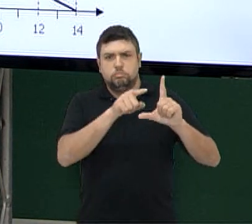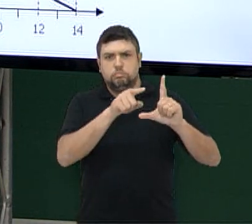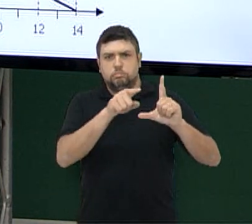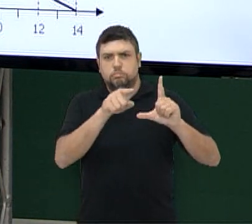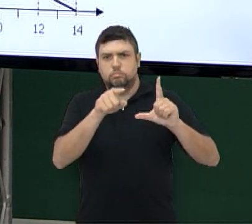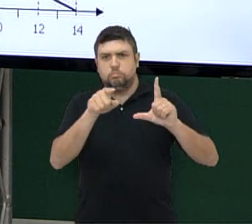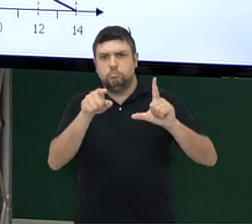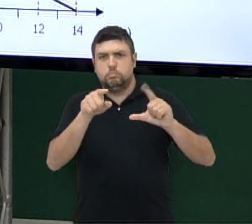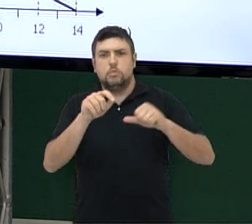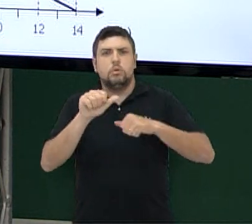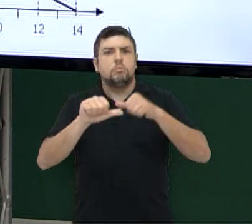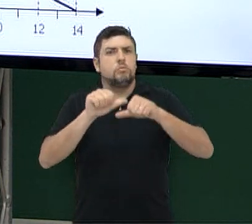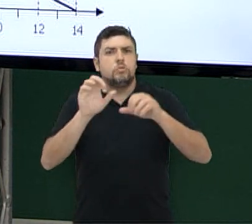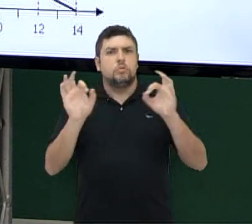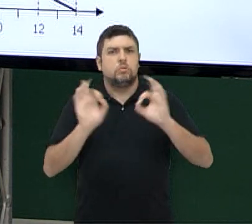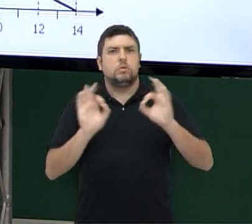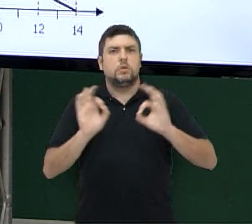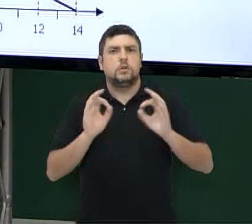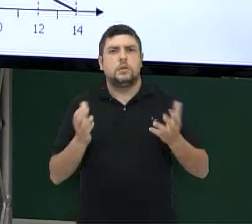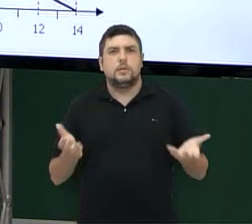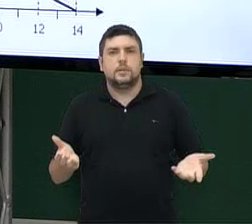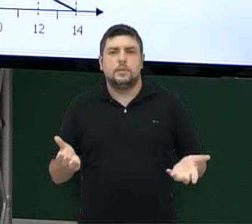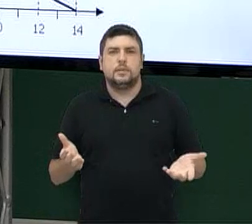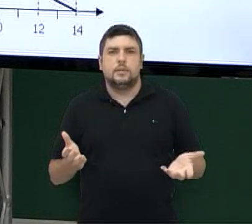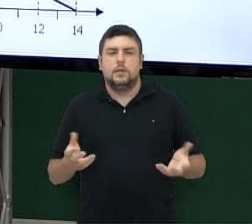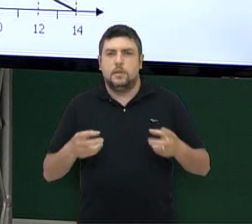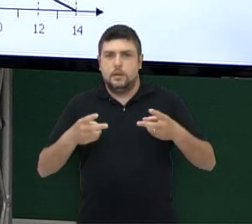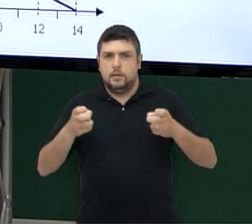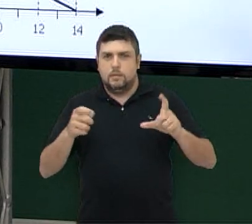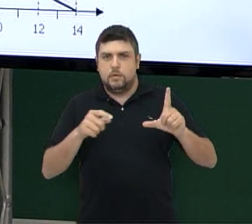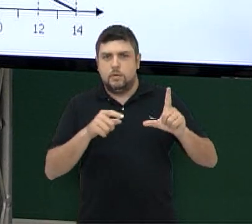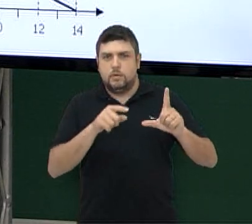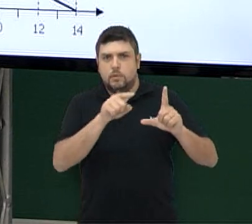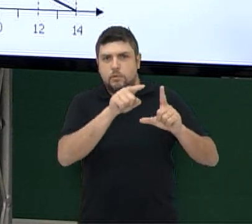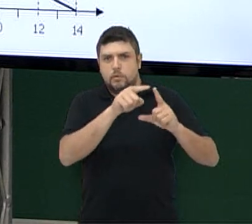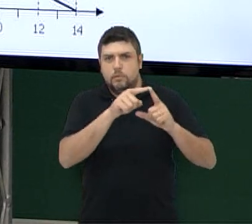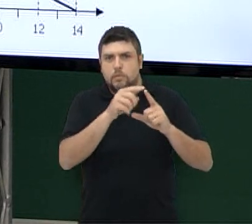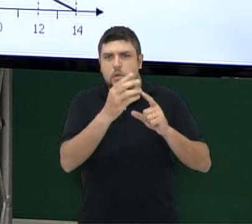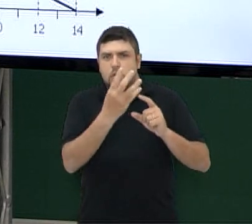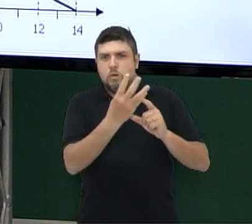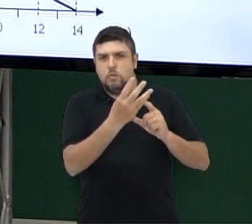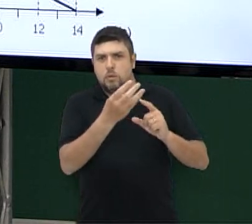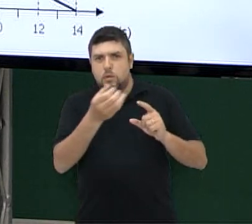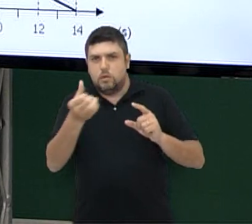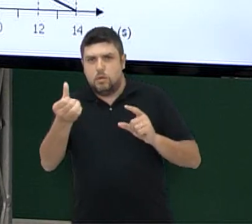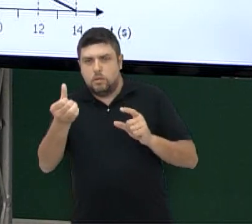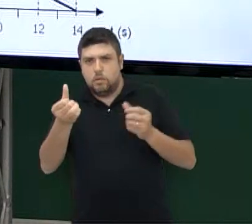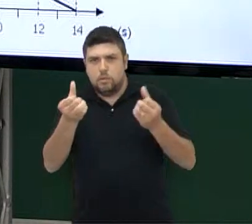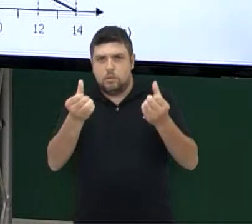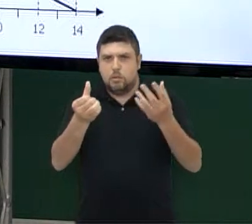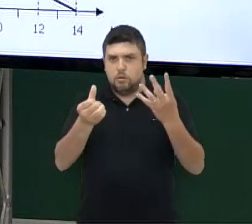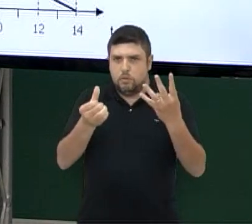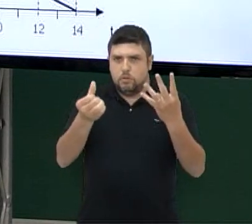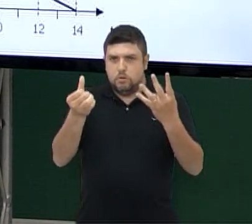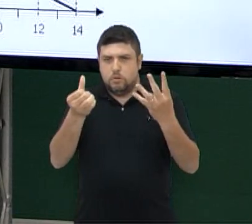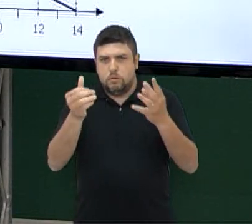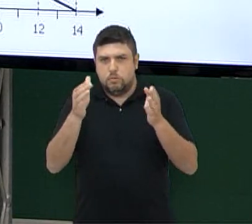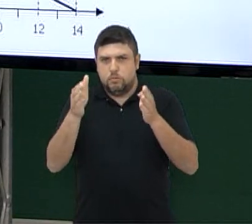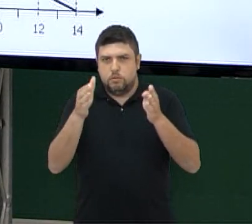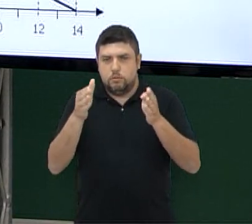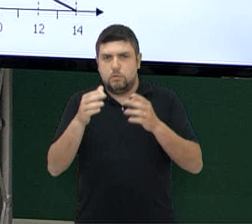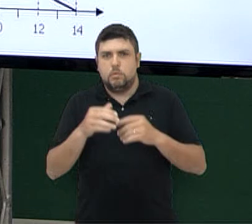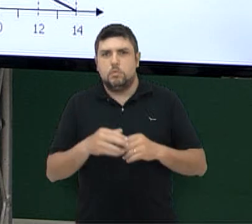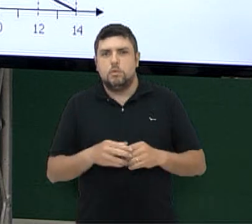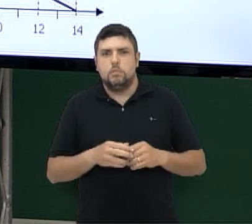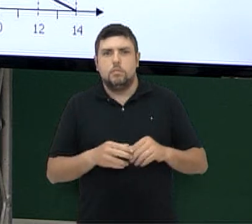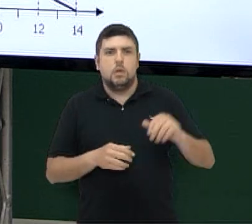velocidade. Percebo que no instante 4 a 6, a velocidade se manteve igual. Ou seja, eu já consigo descartar